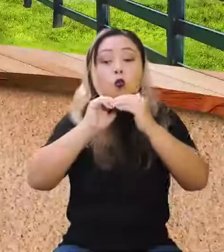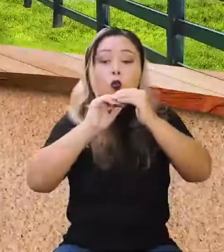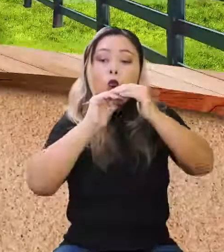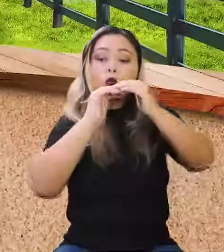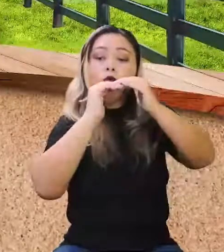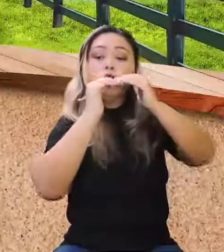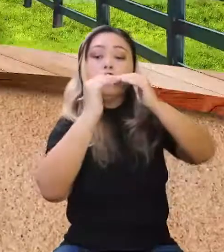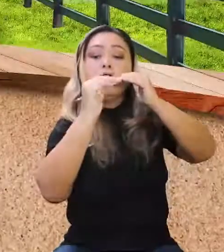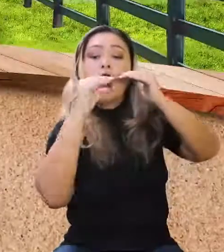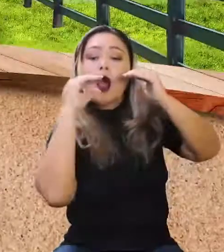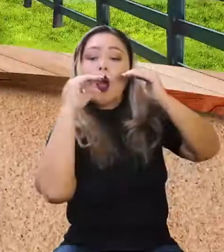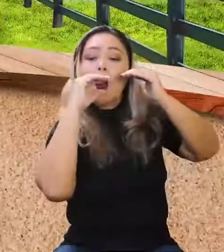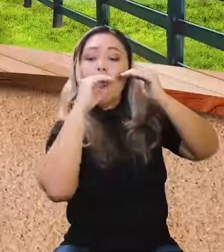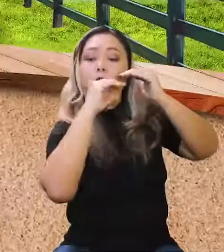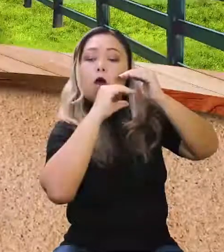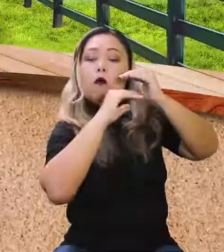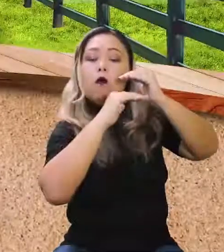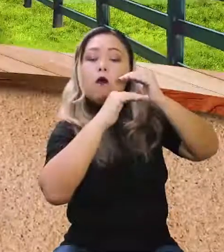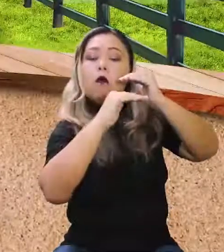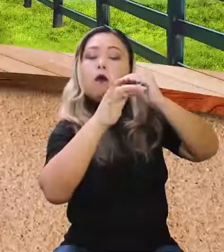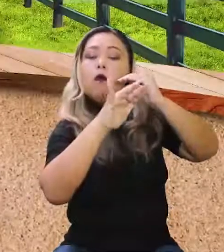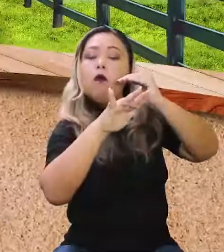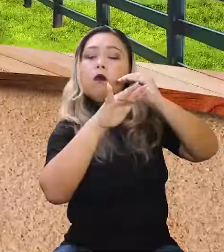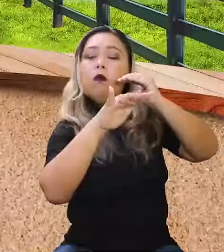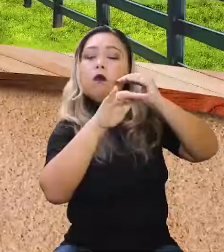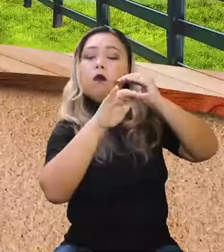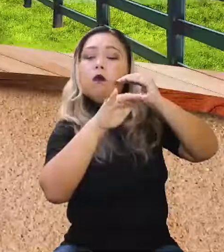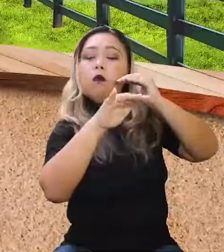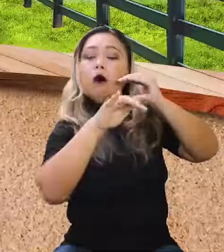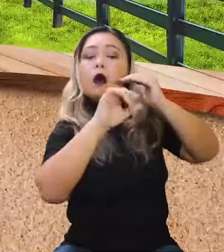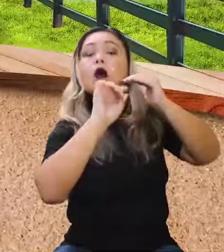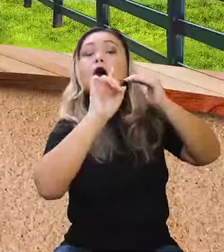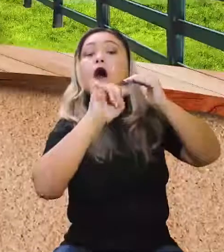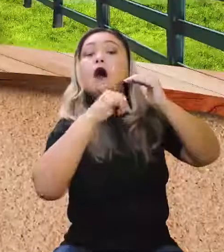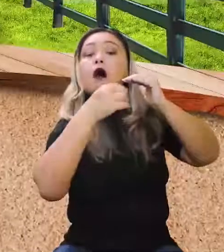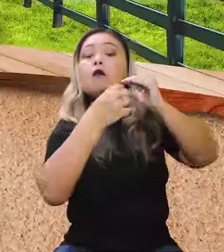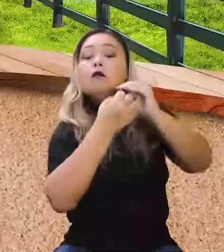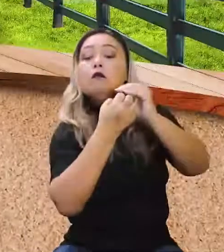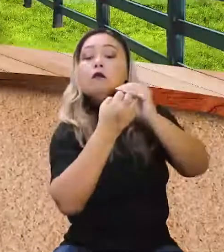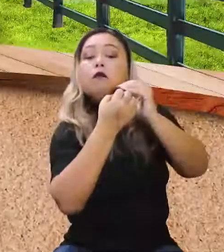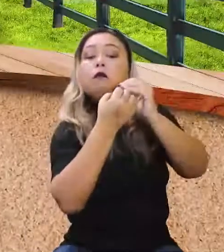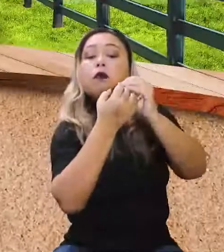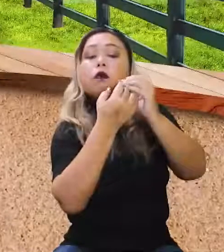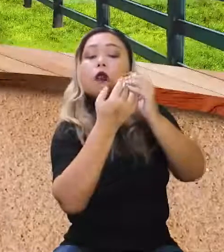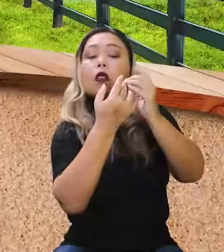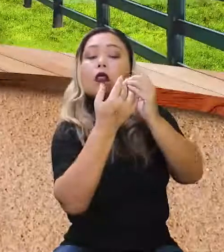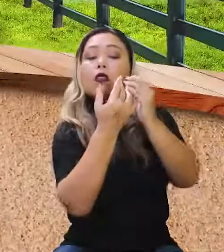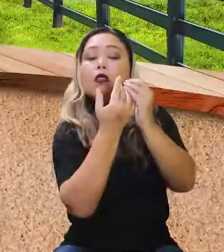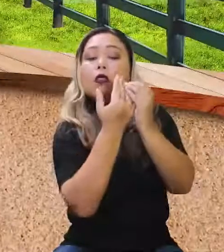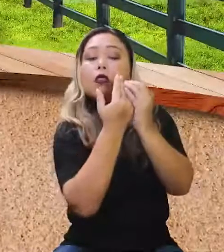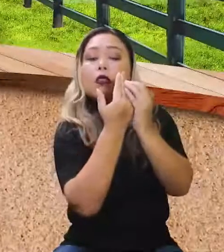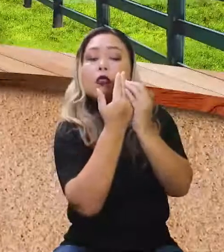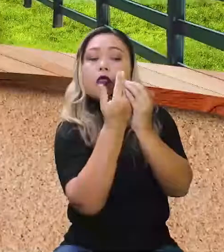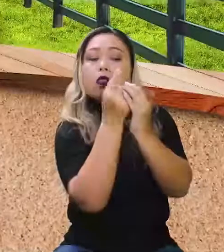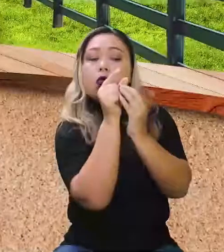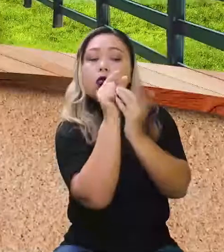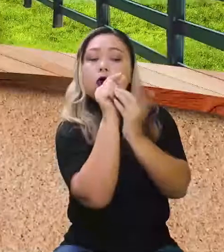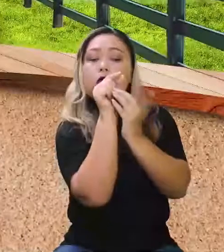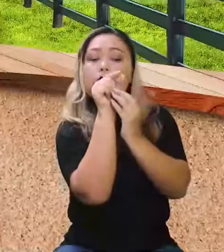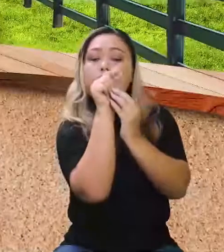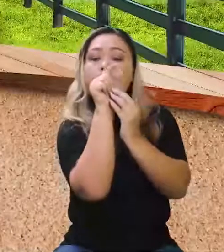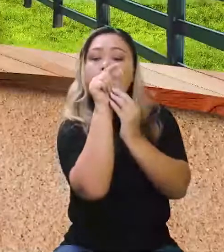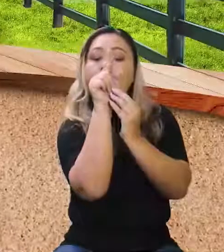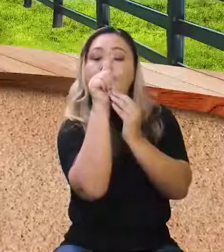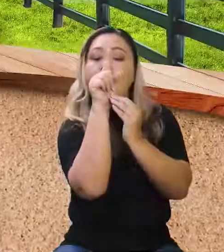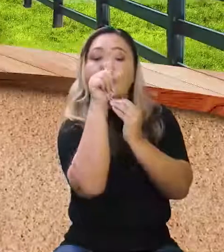uma chocadeira, uma incubadora. Tá bom? E aí, quando eclode, esses filhotes vão passar por um